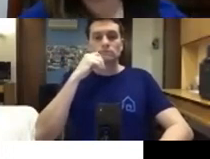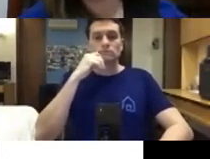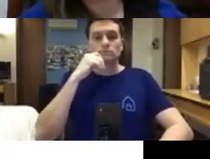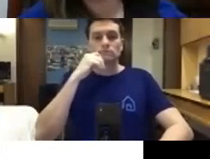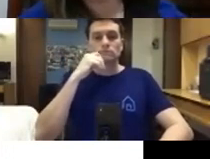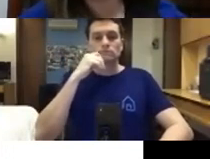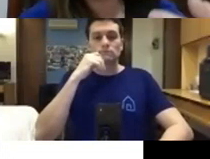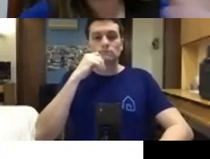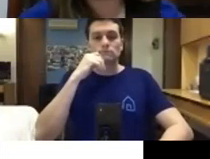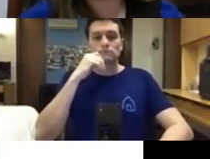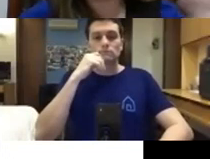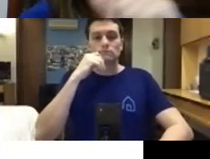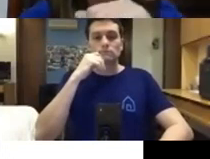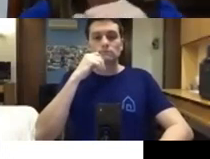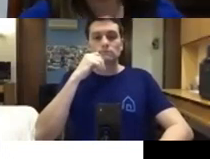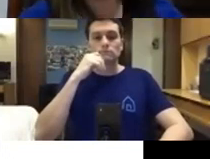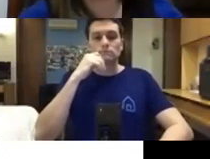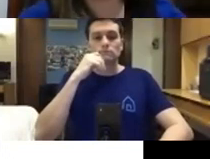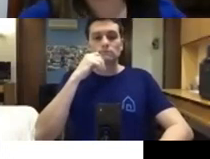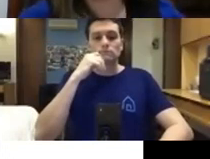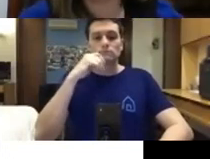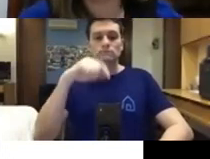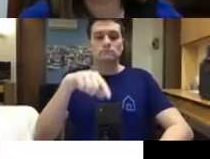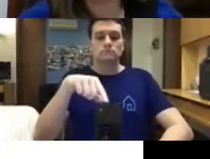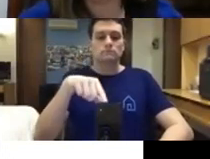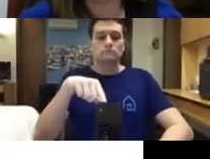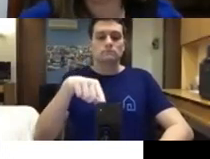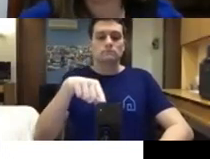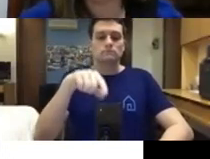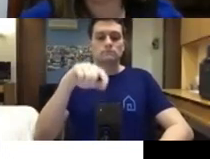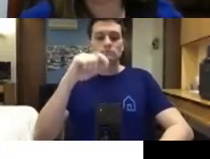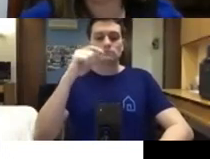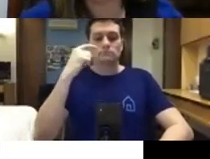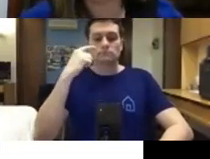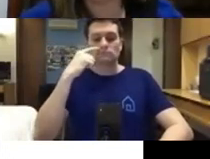eu tenho esse desplacamento, eu perco essa proteção.